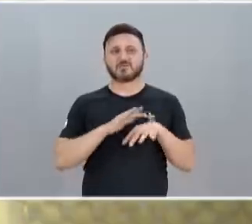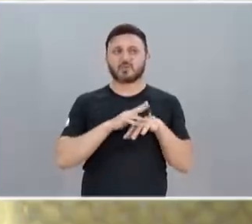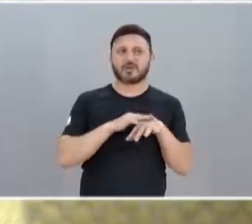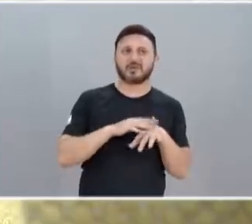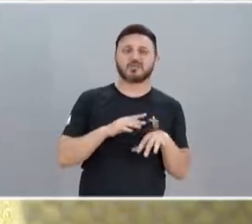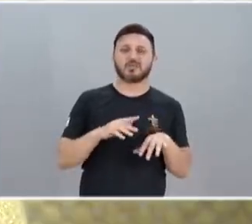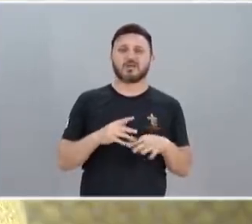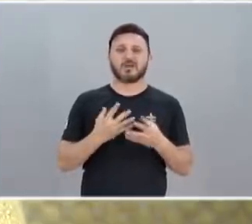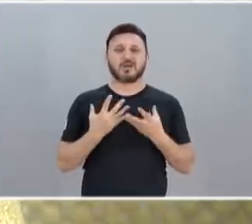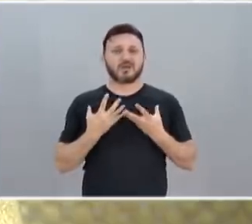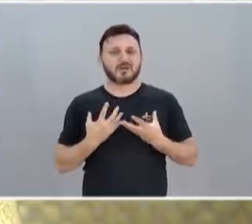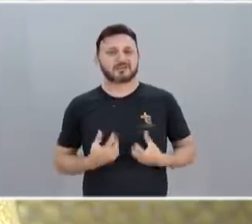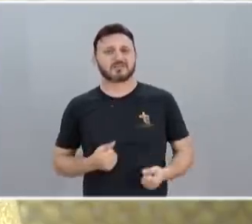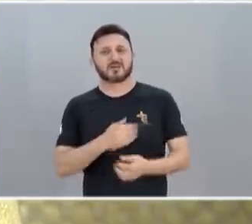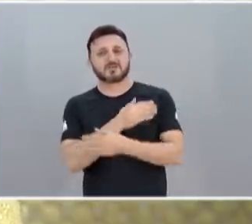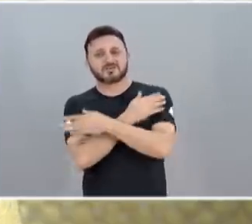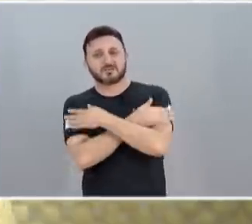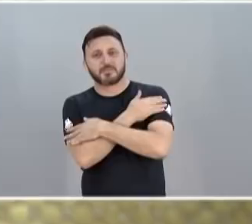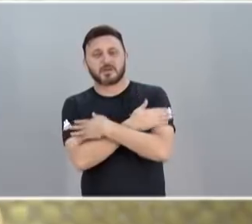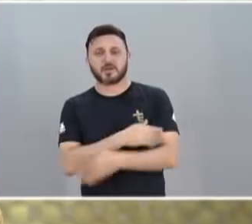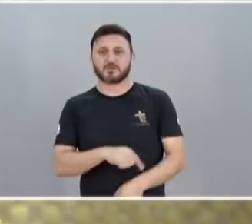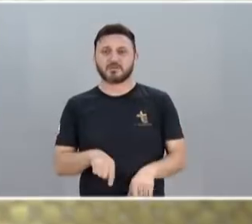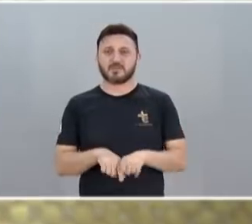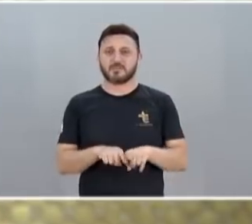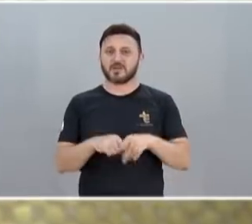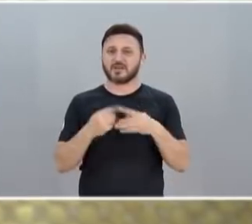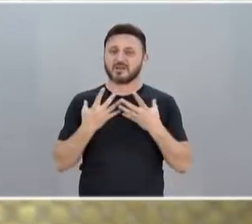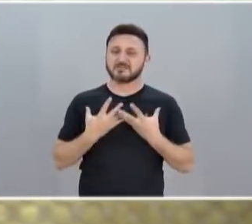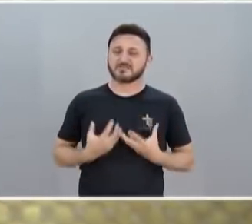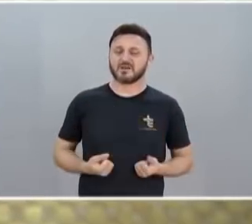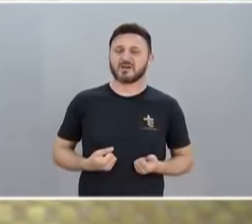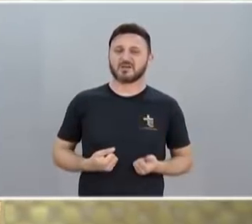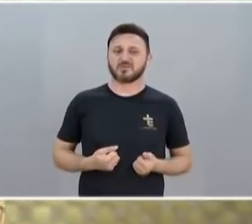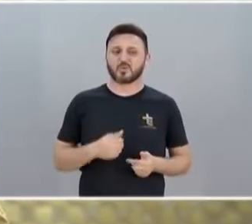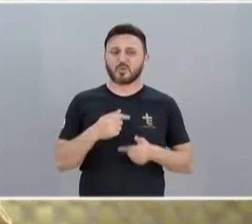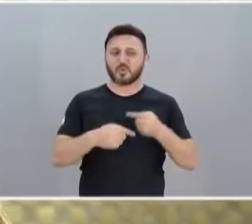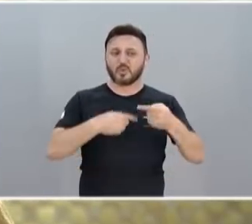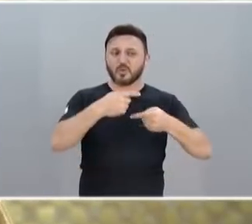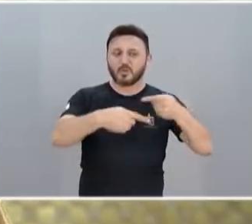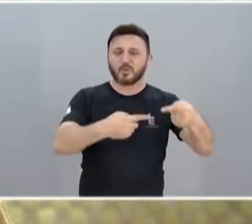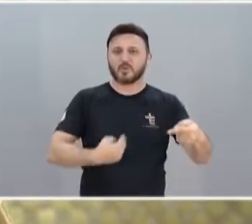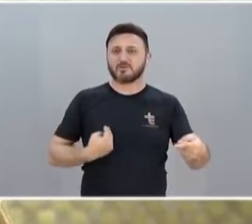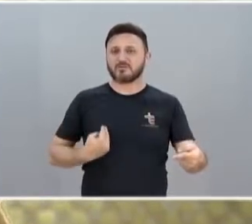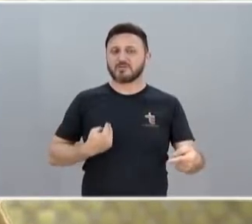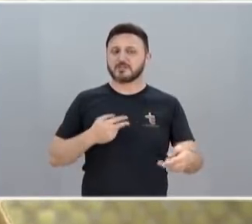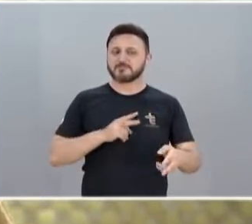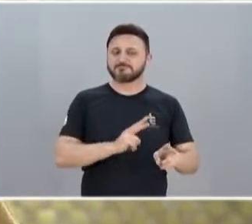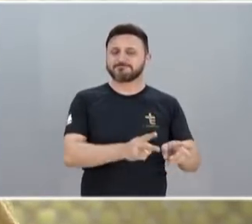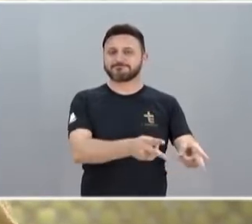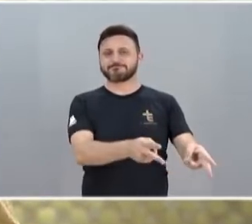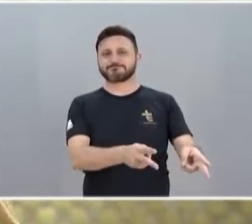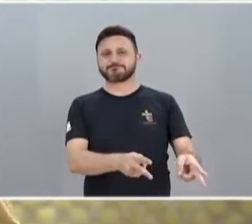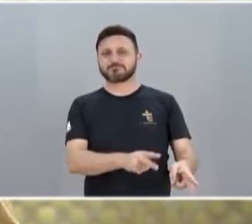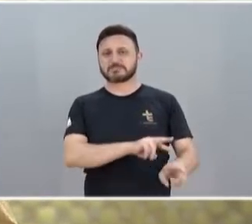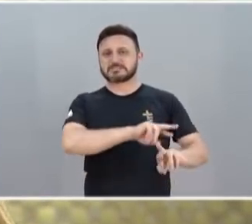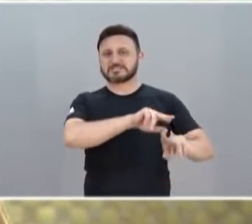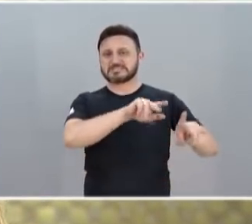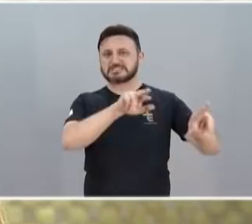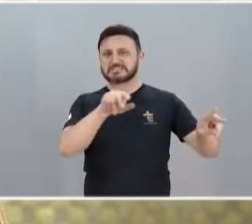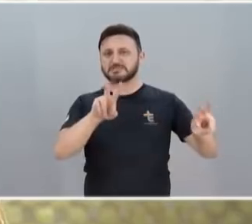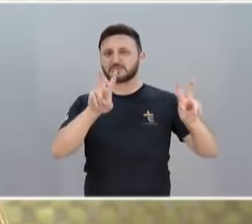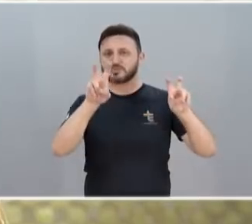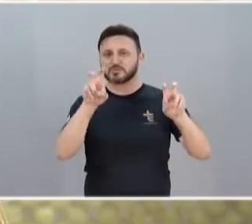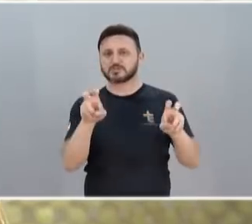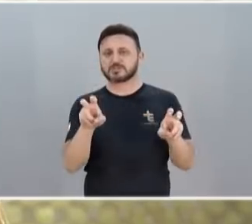desânimo de um desemprego, o desânimo que vai rolando na nossa vida, por várias razões. Eu